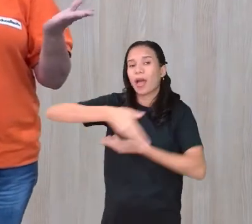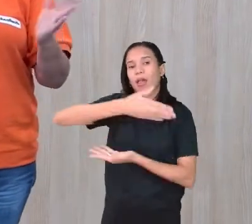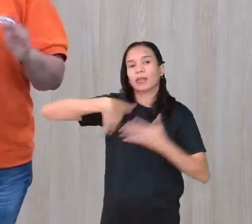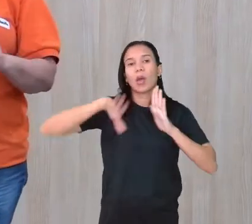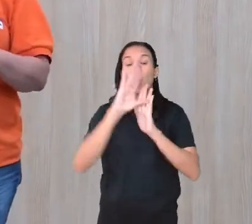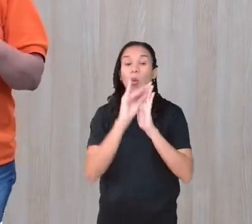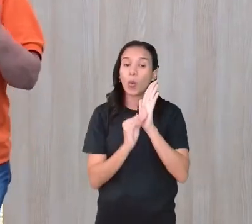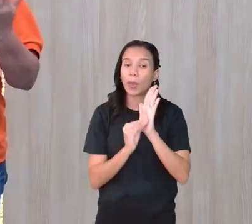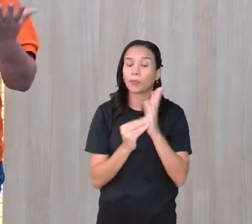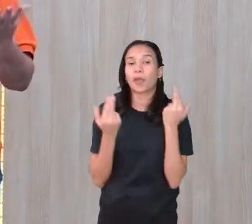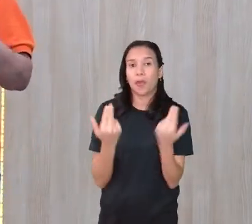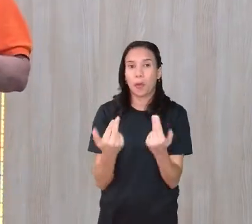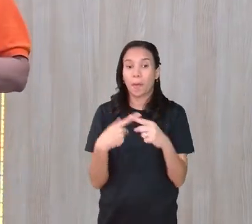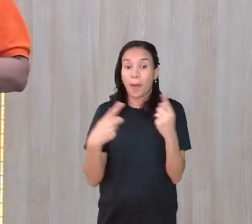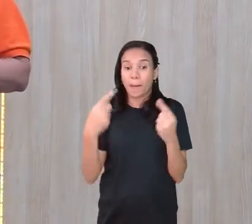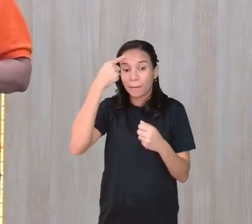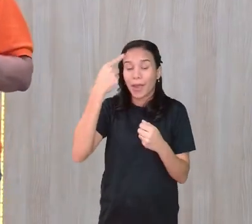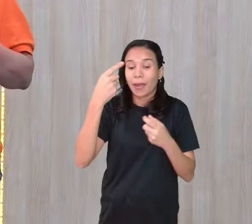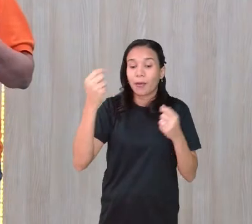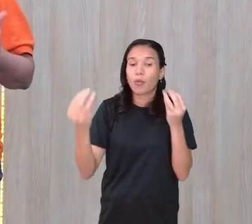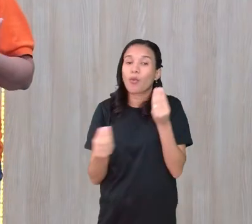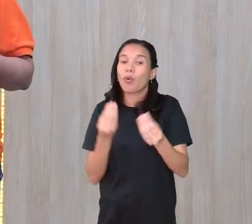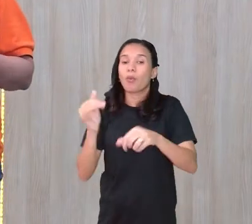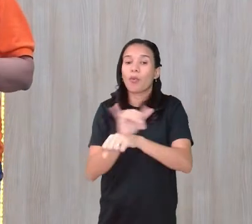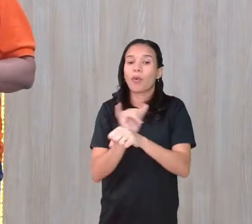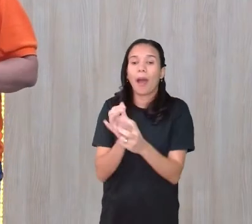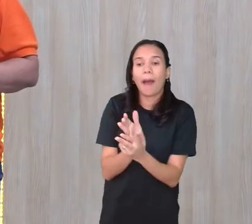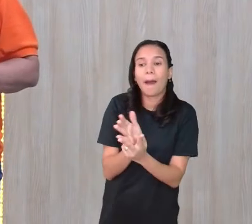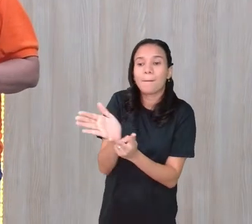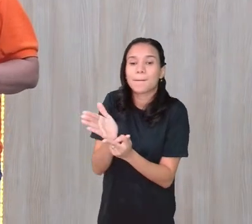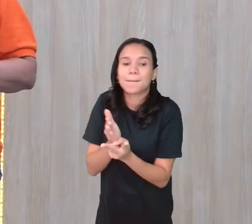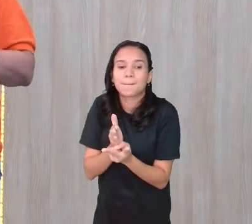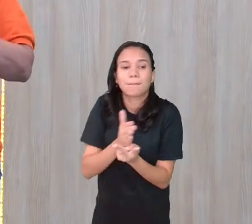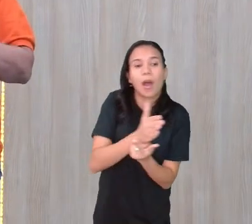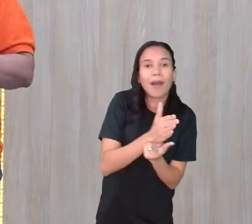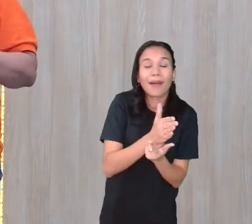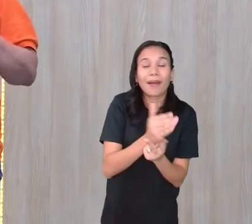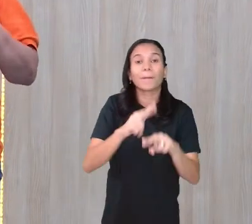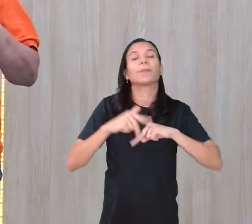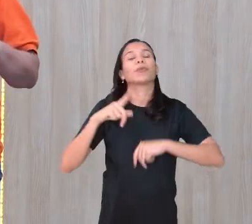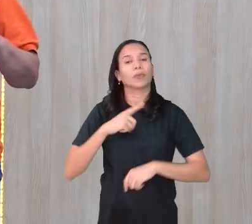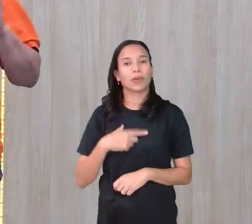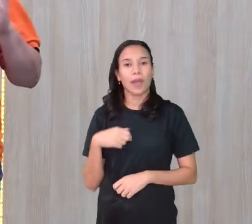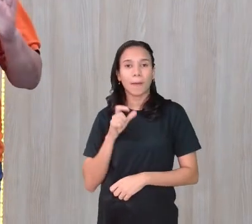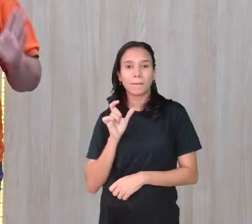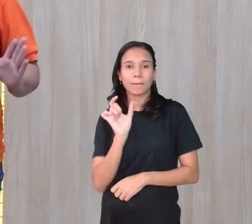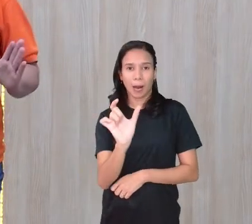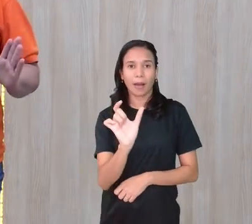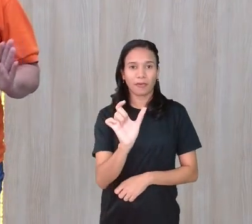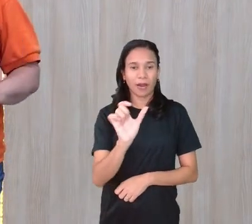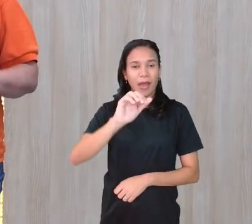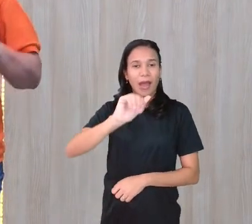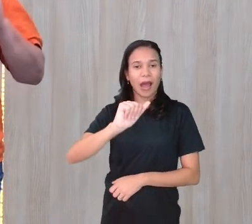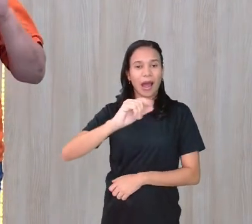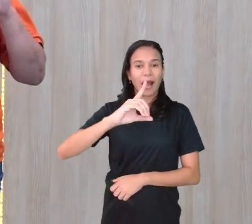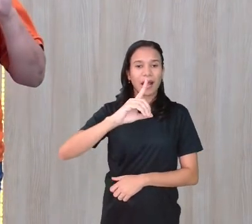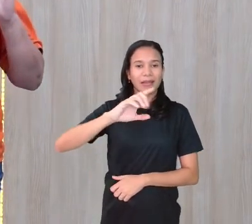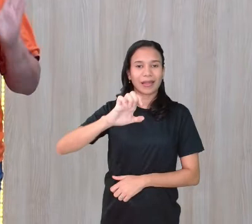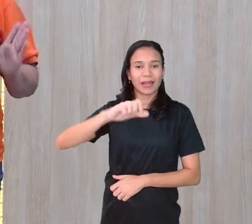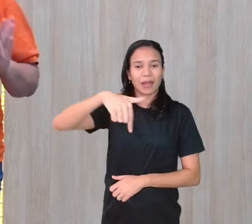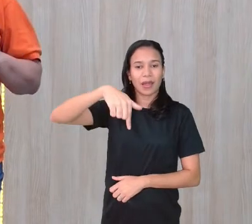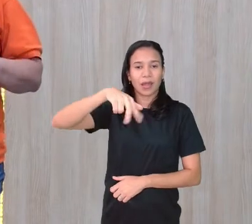sendo executado de forma mais tranquila. Então, existe a palavra adequada para